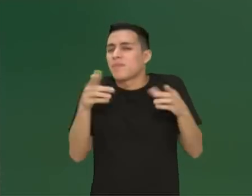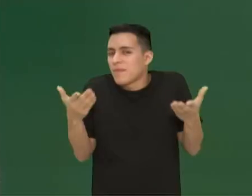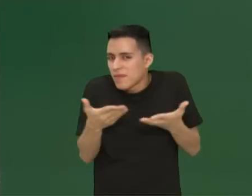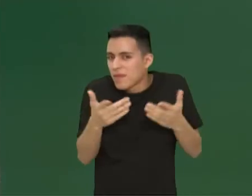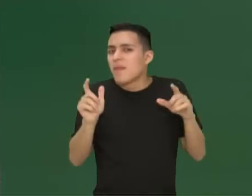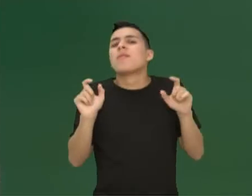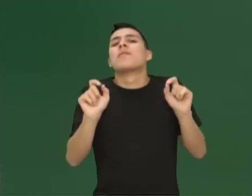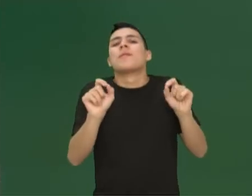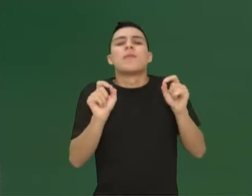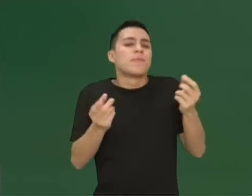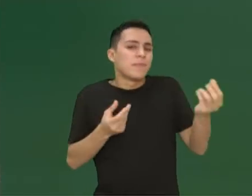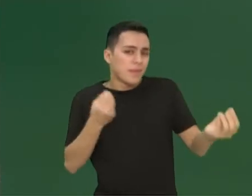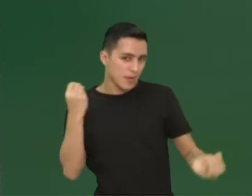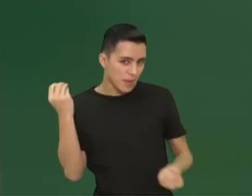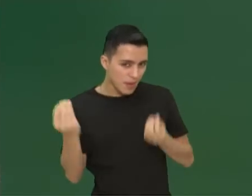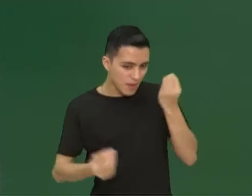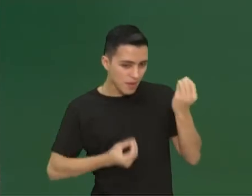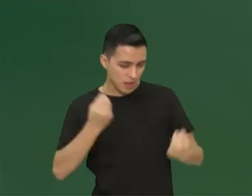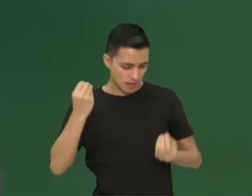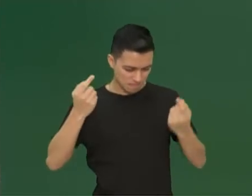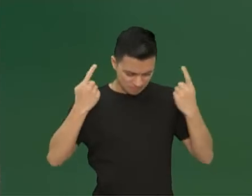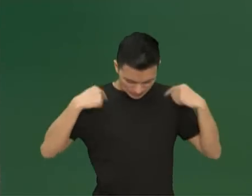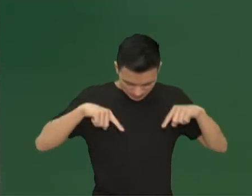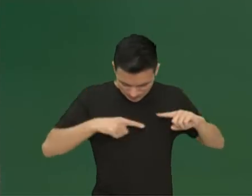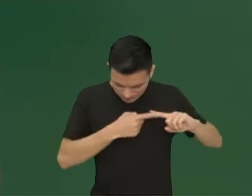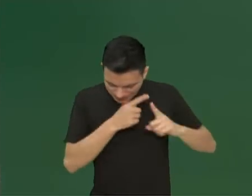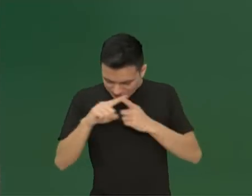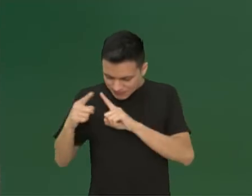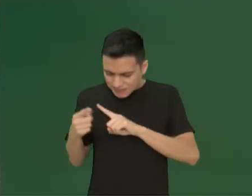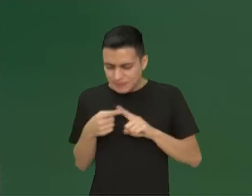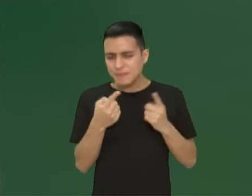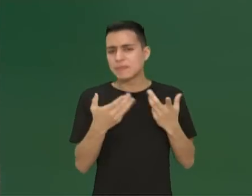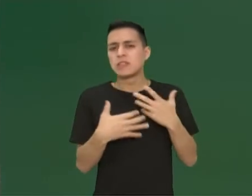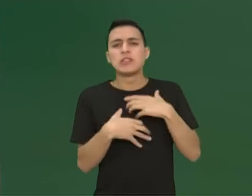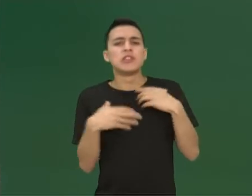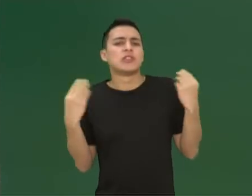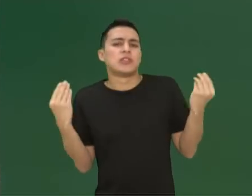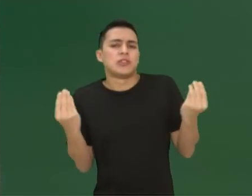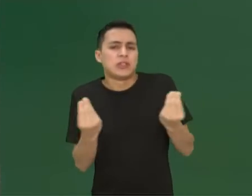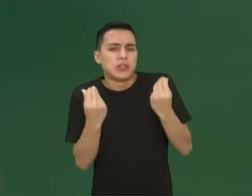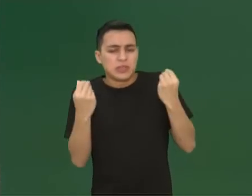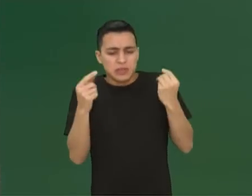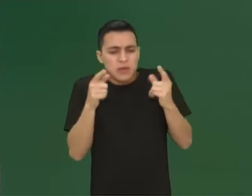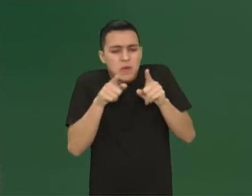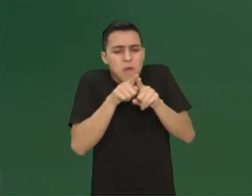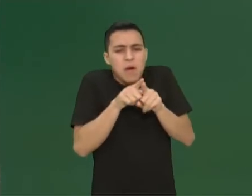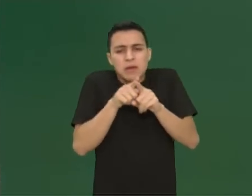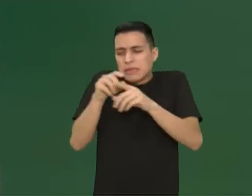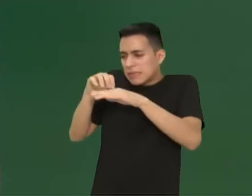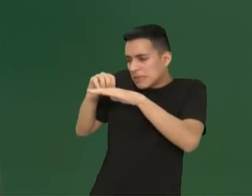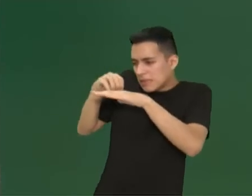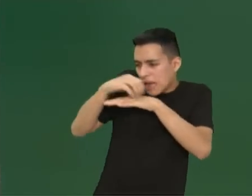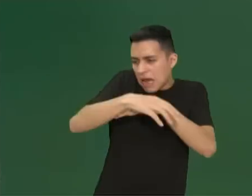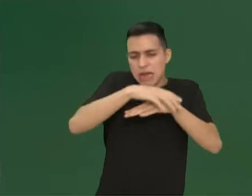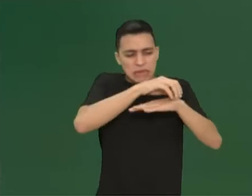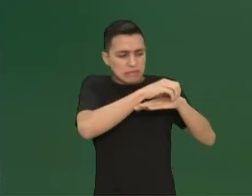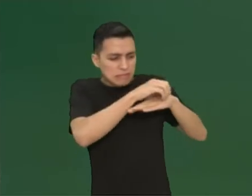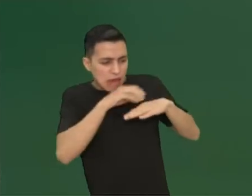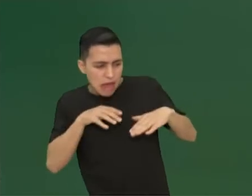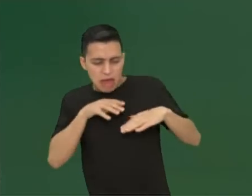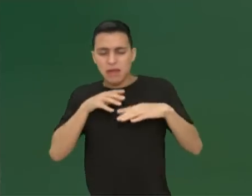vai falar como essa coordenação, como que esses sentidos, essa transmissão do impulso